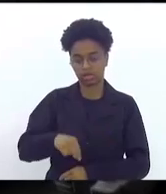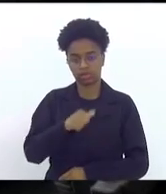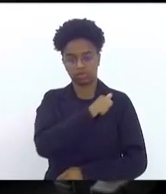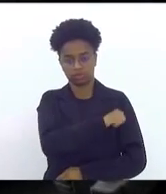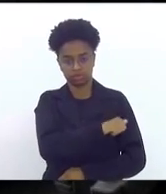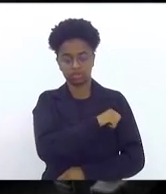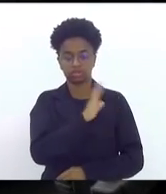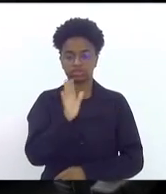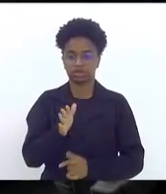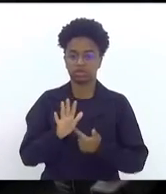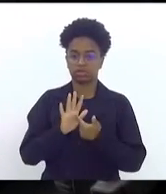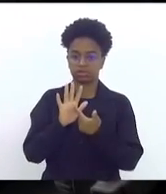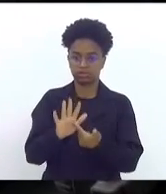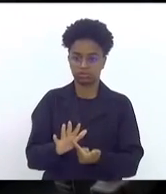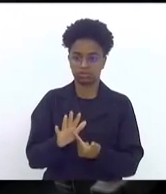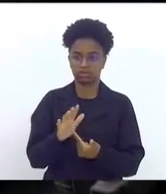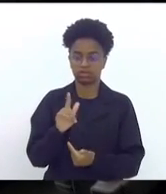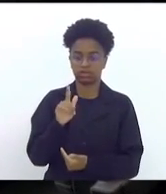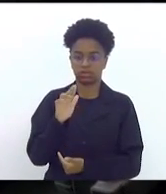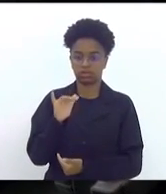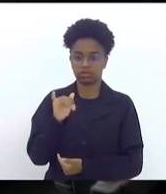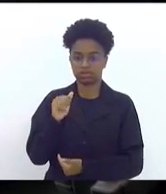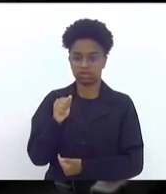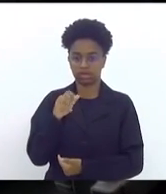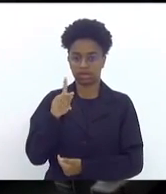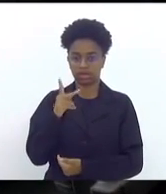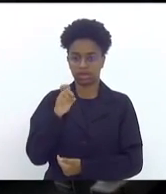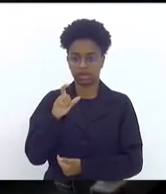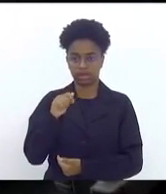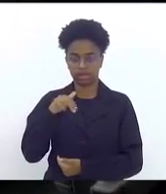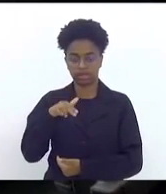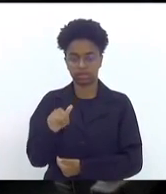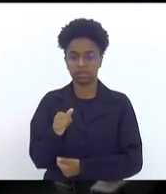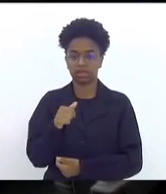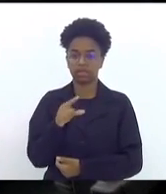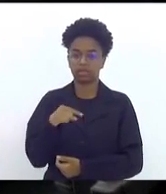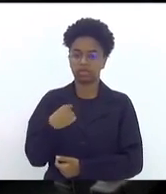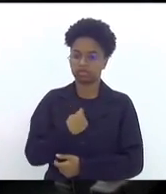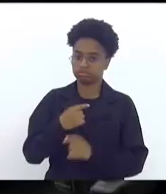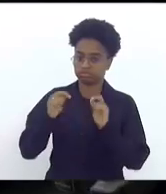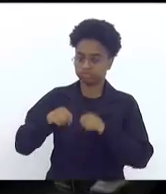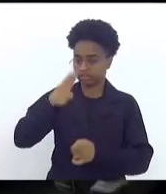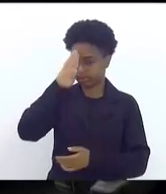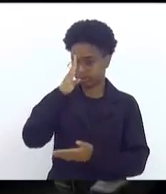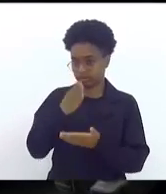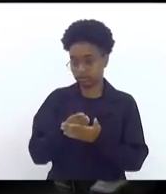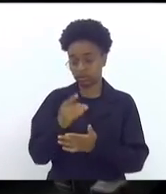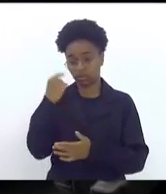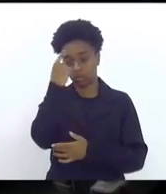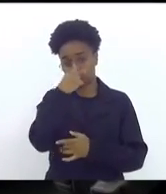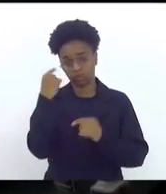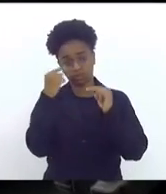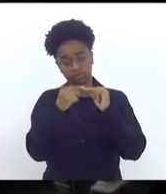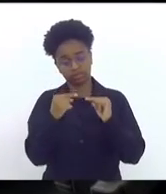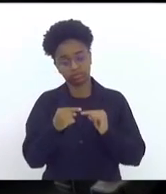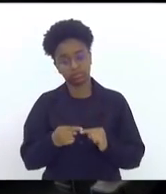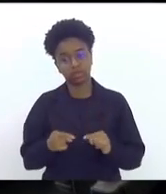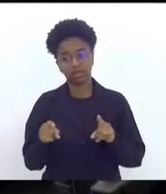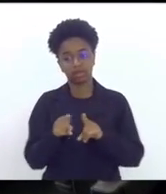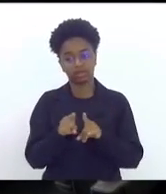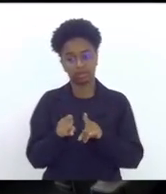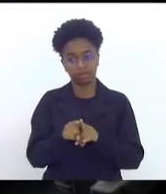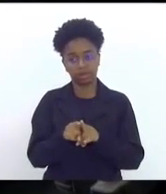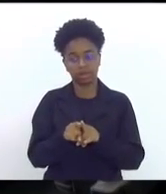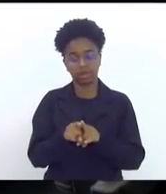pela Defensora Pública Lúcia Helena, há boas razões para crer que o reconhecimento de pessoas é também aqui uma causa